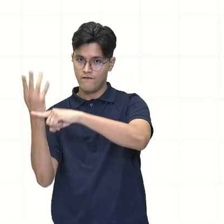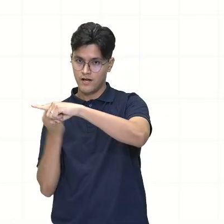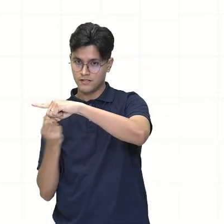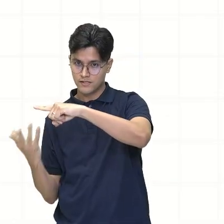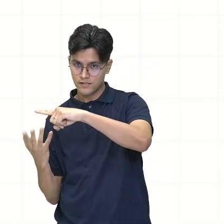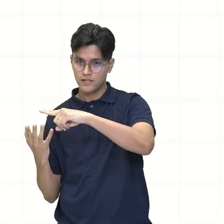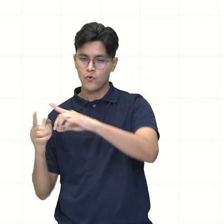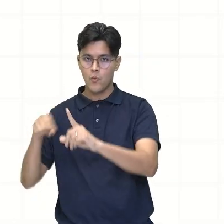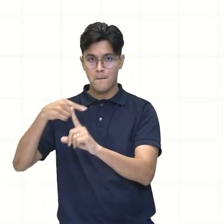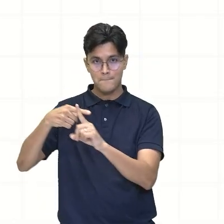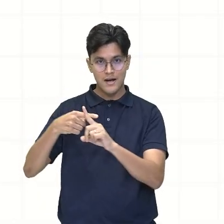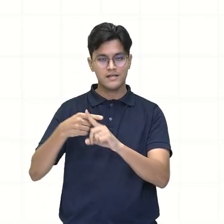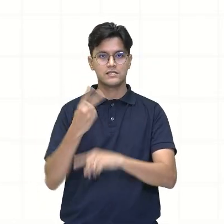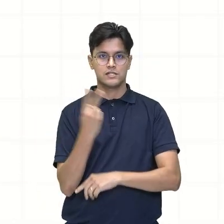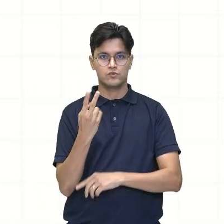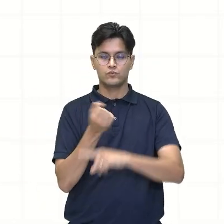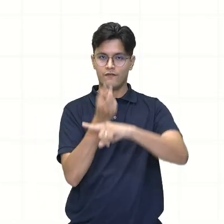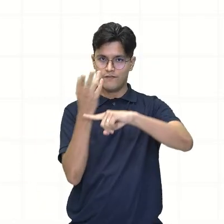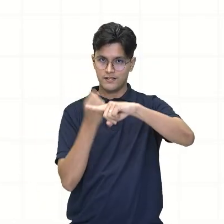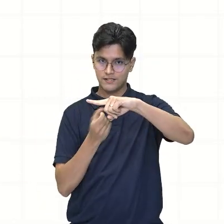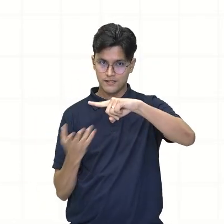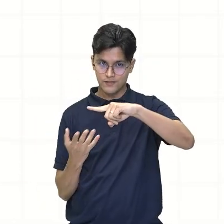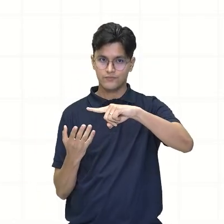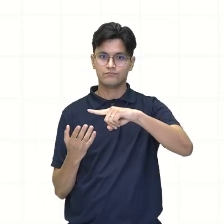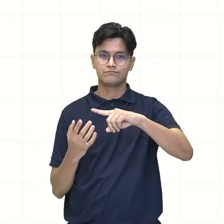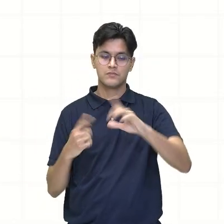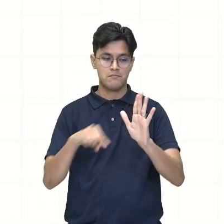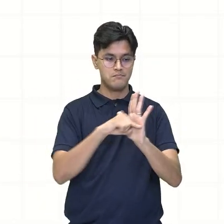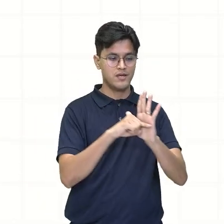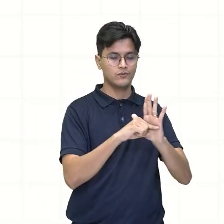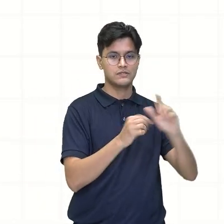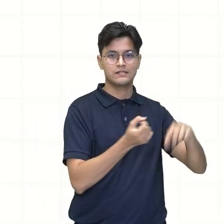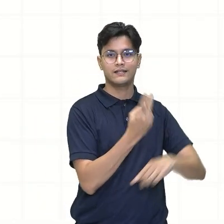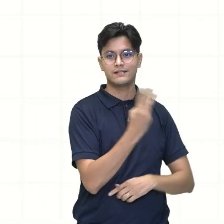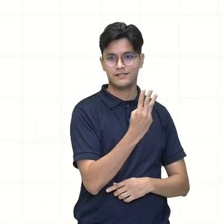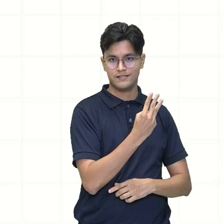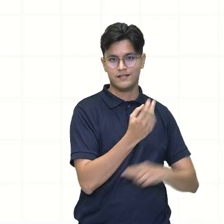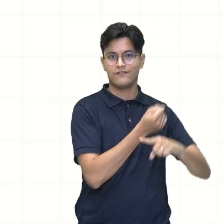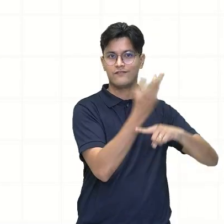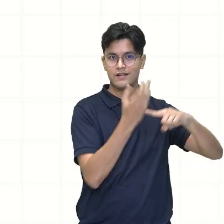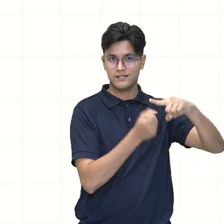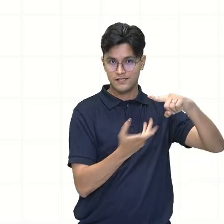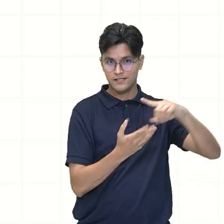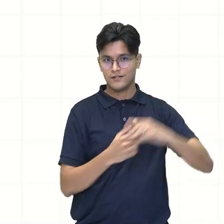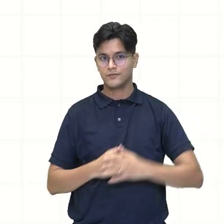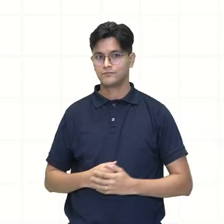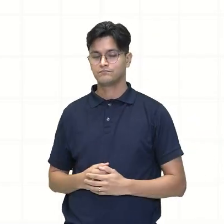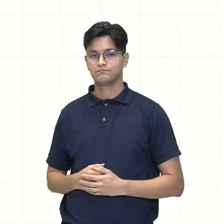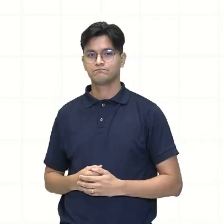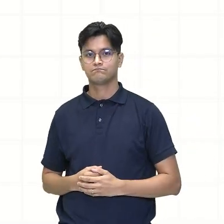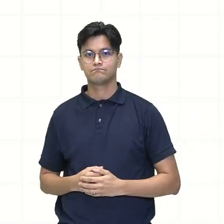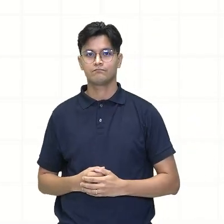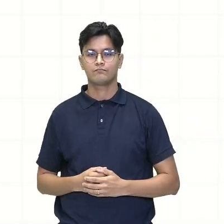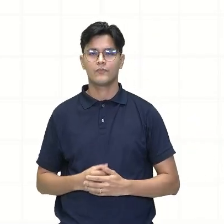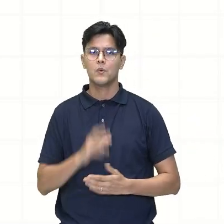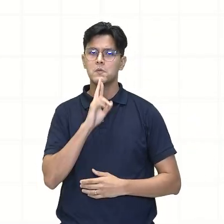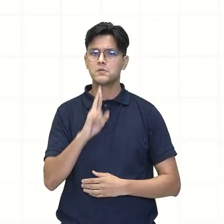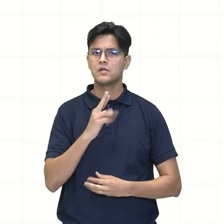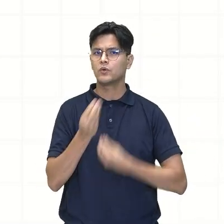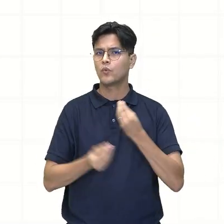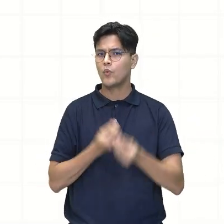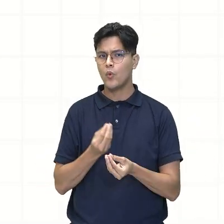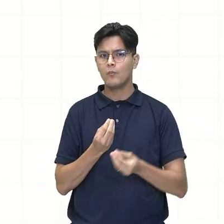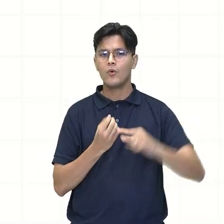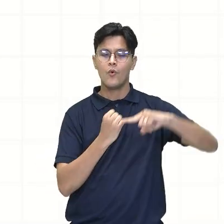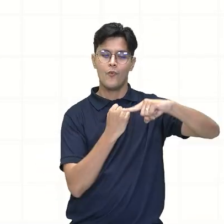terceira. Como as 3 têm o mesmo denominador, a gente só repete. 8. E agora a gente faz as contas aqui